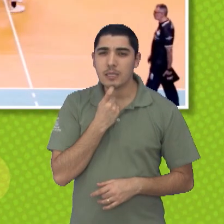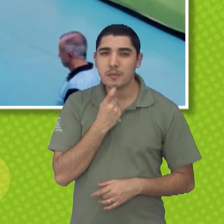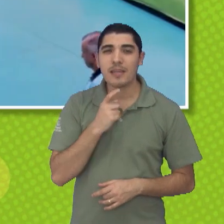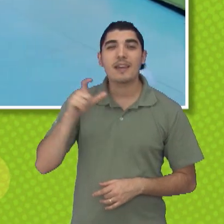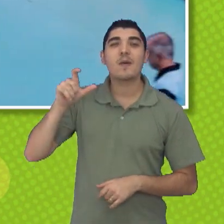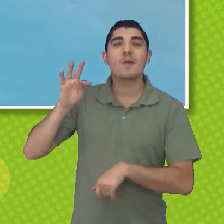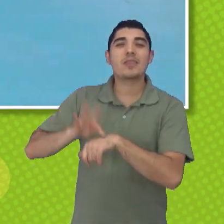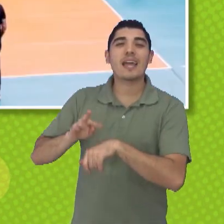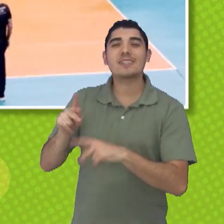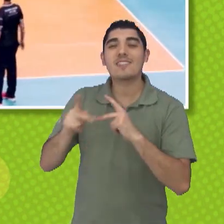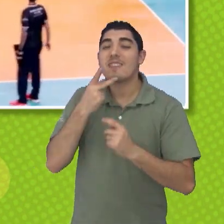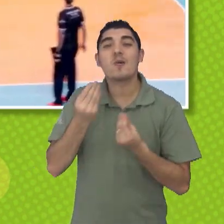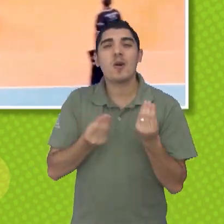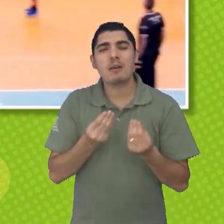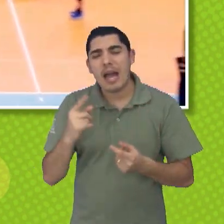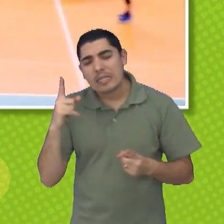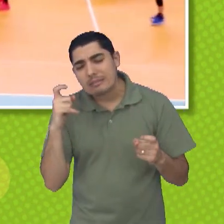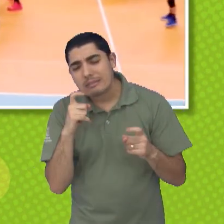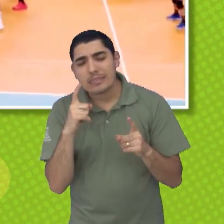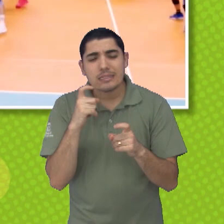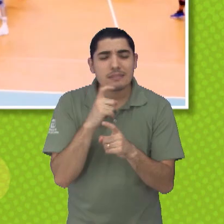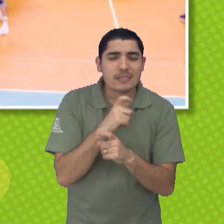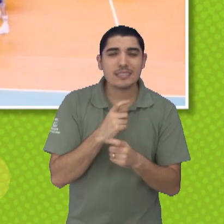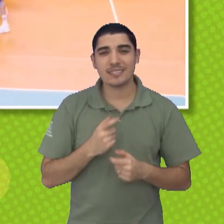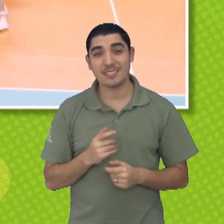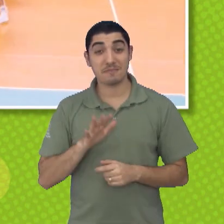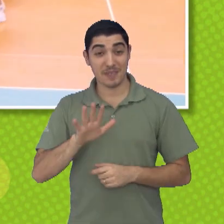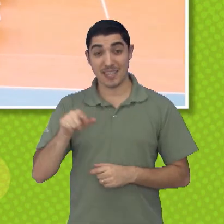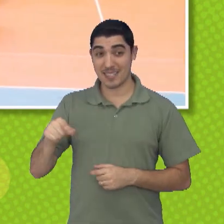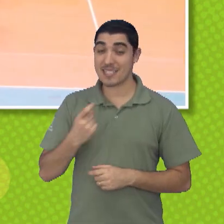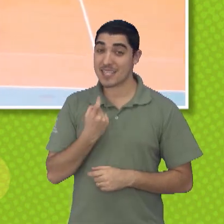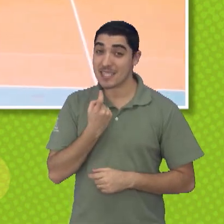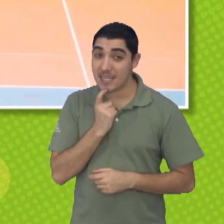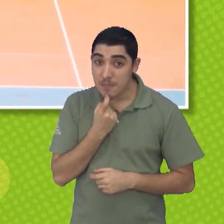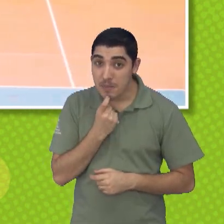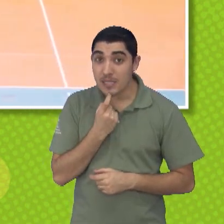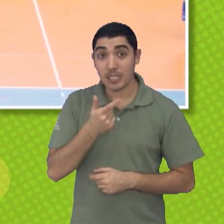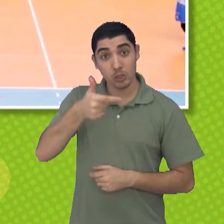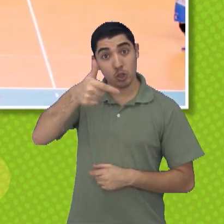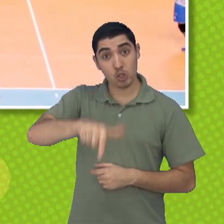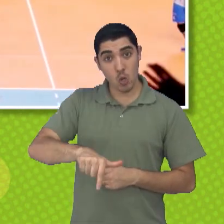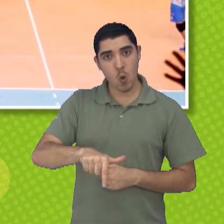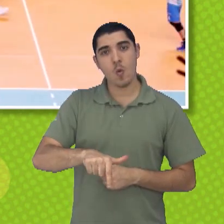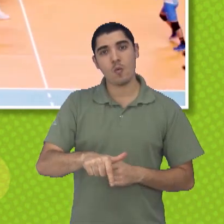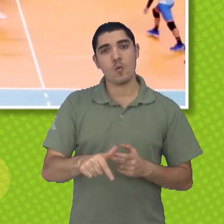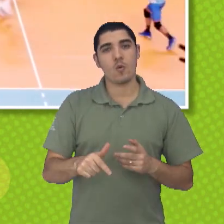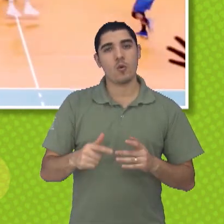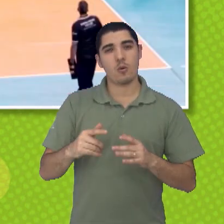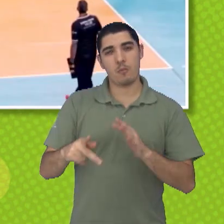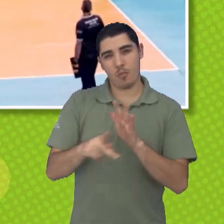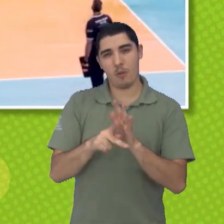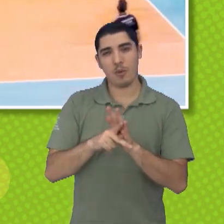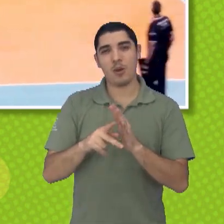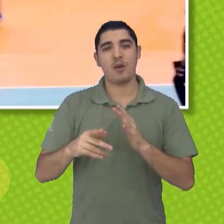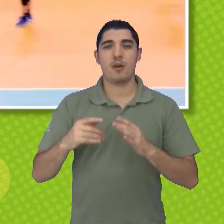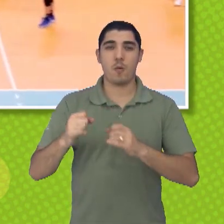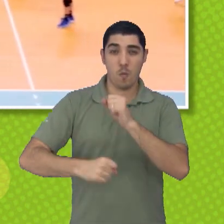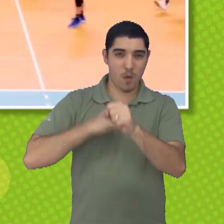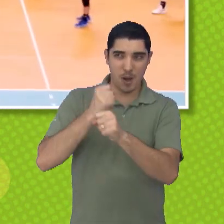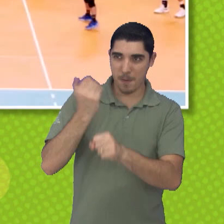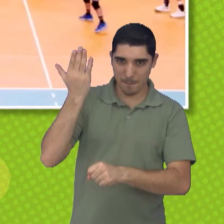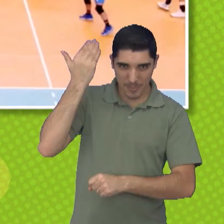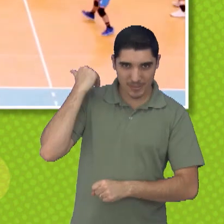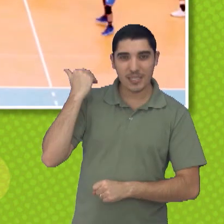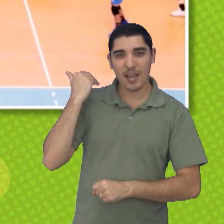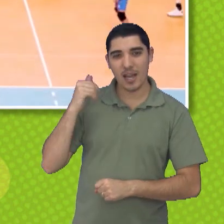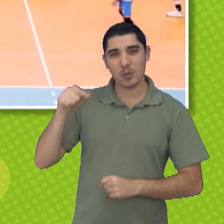jogo difícil o São José e Campinas repetem As quartas O playoff de quarta de final que foi da temporada passada do